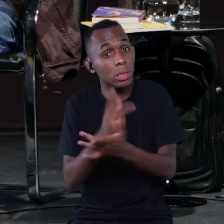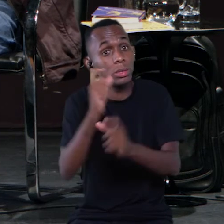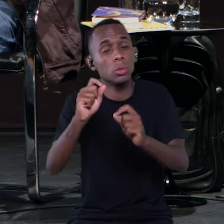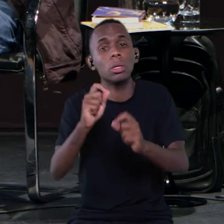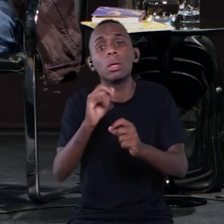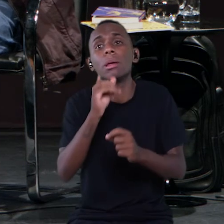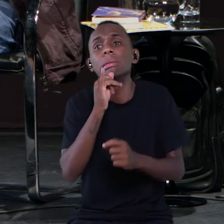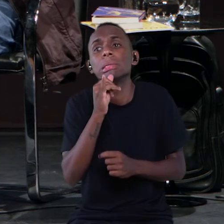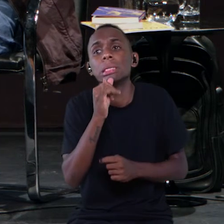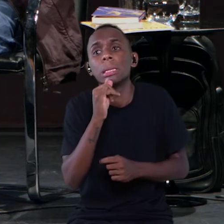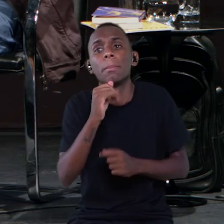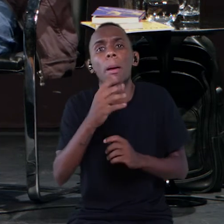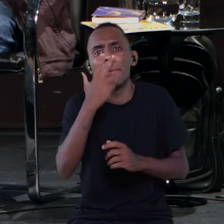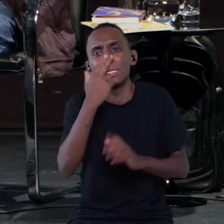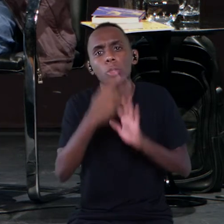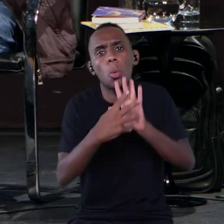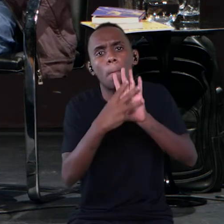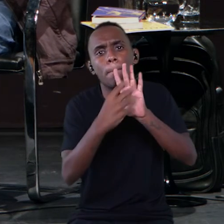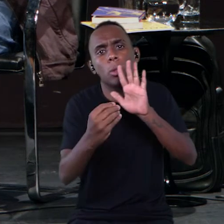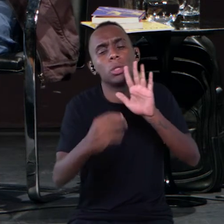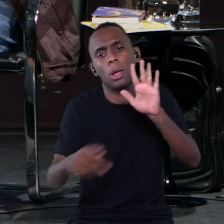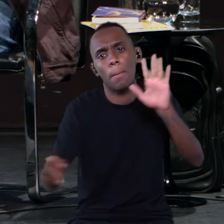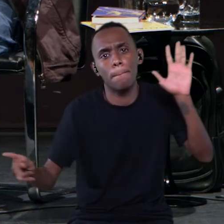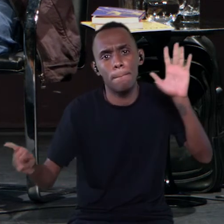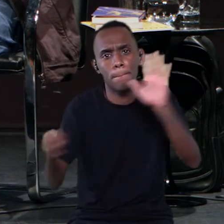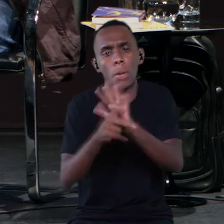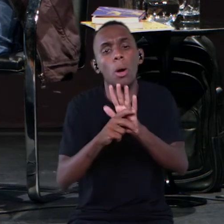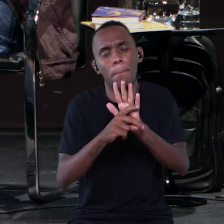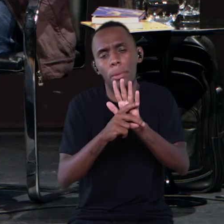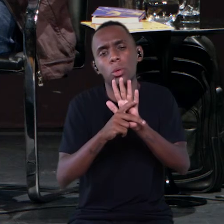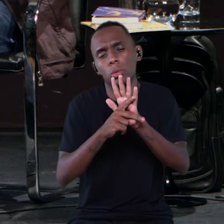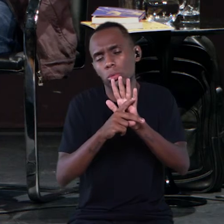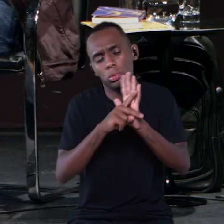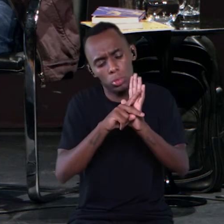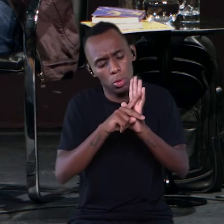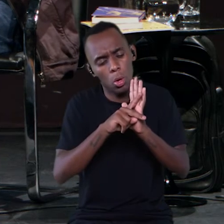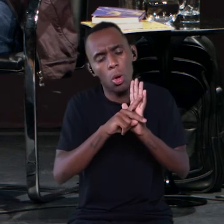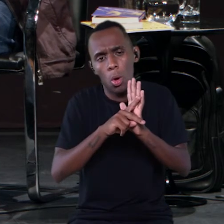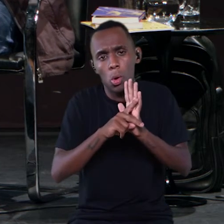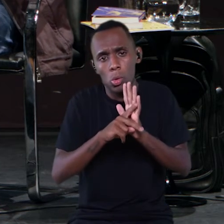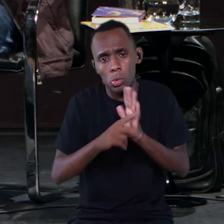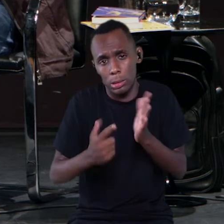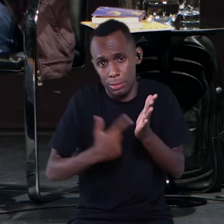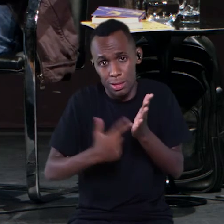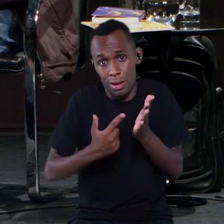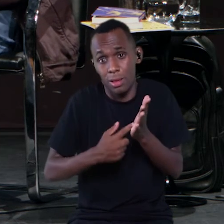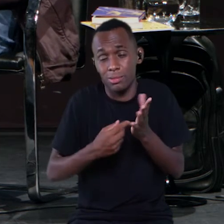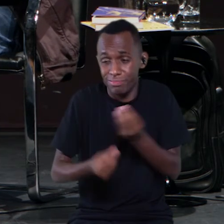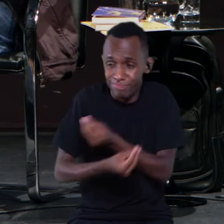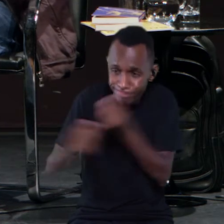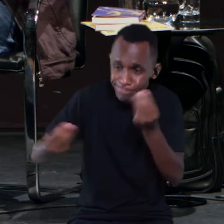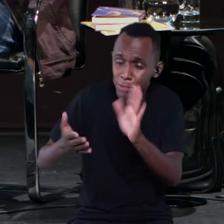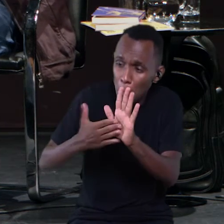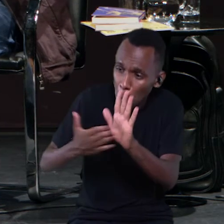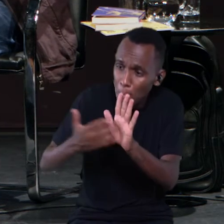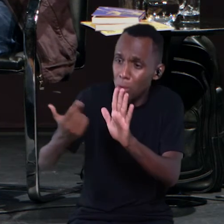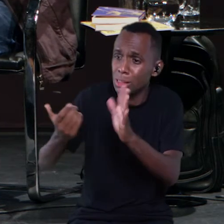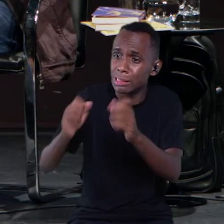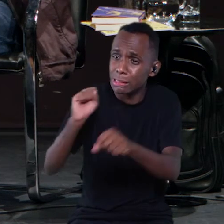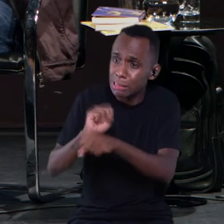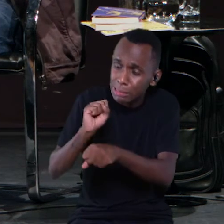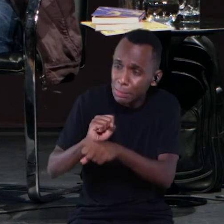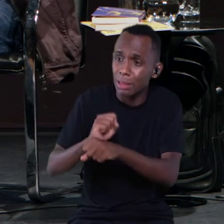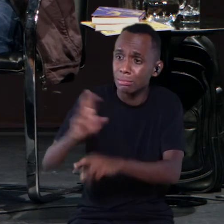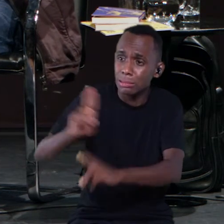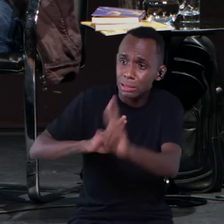espécie quase que de modelo literário. Né? Você faz uma sinopse de um livro, você propõe para uma editora, você espera uma